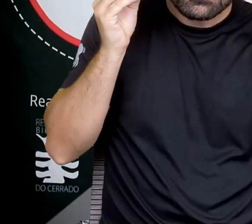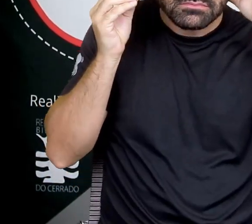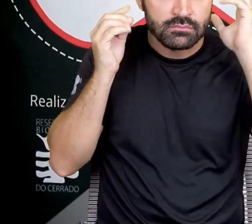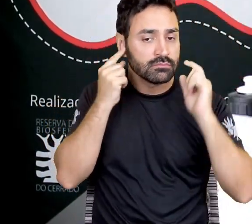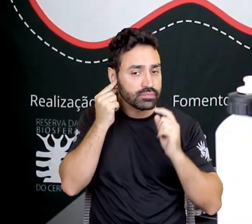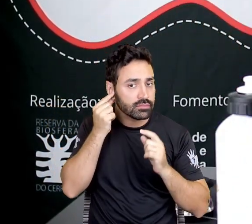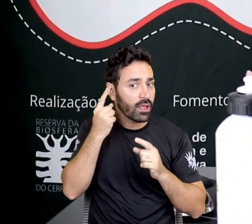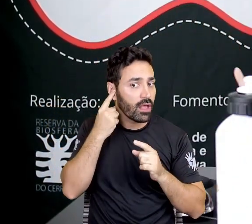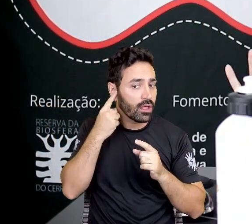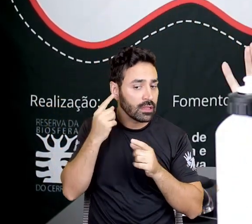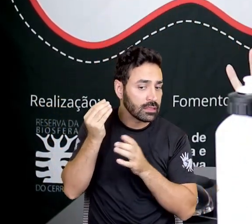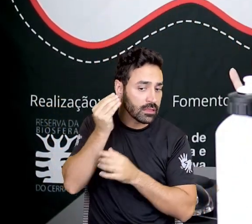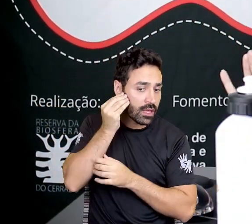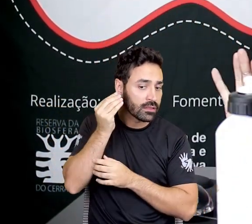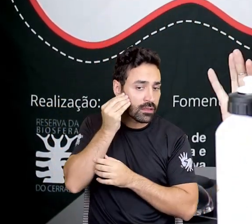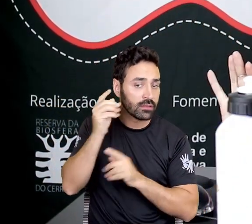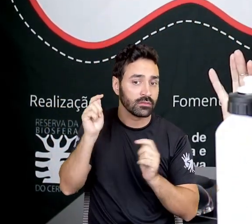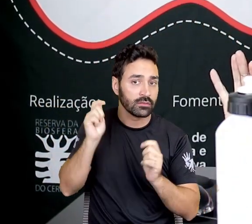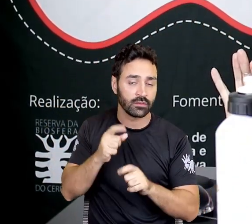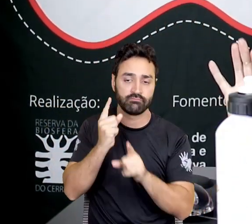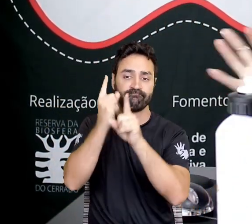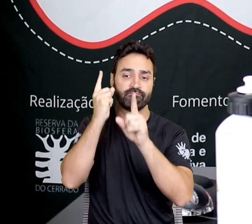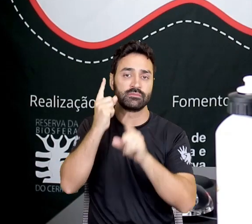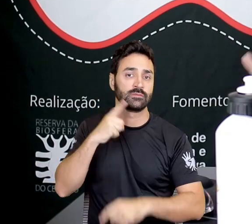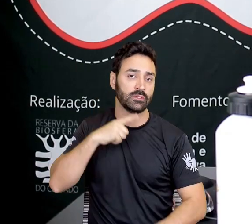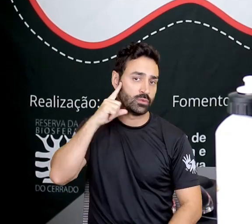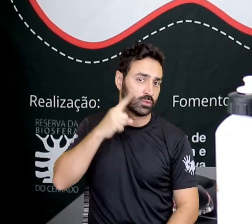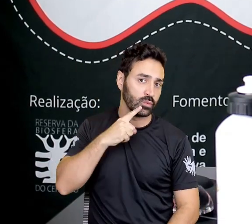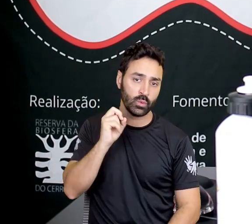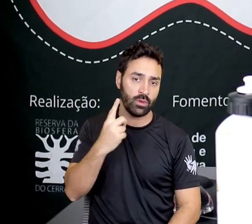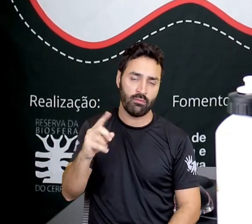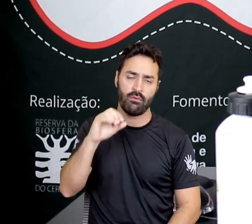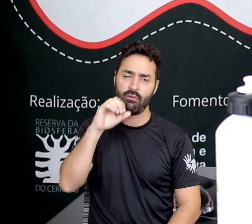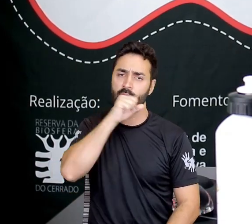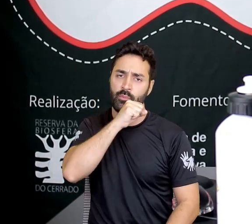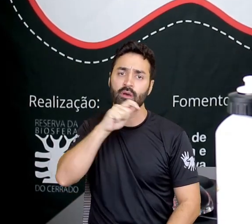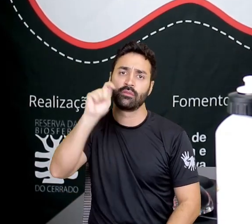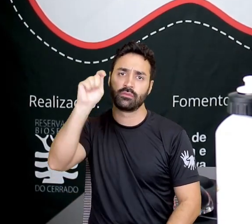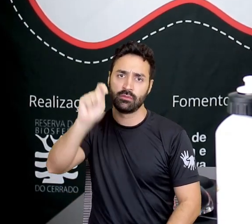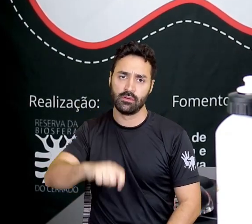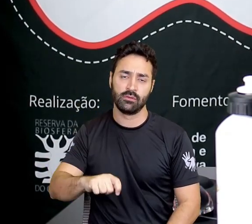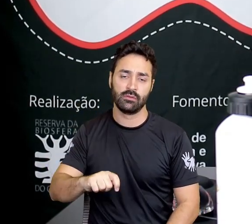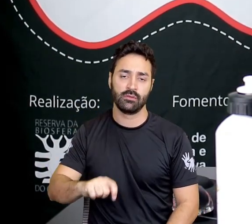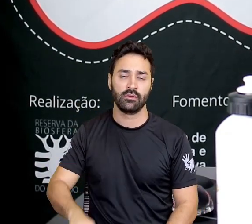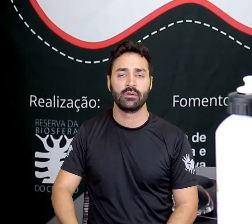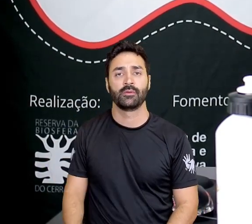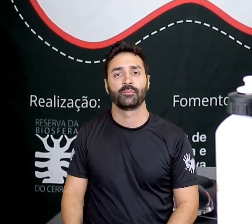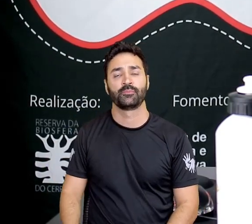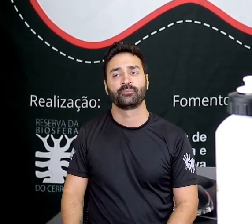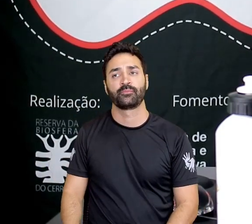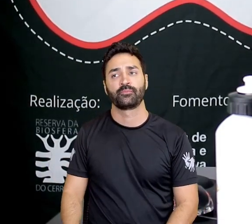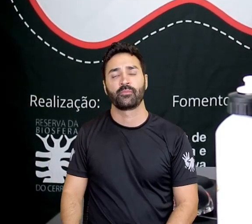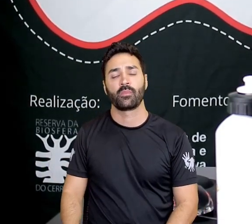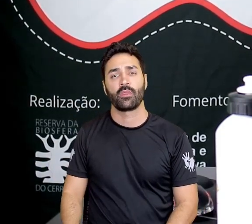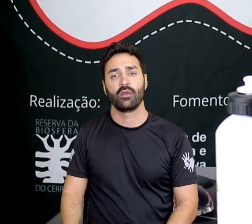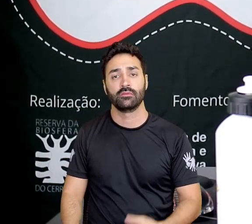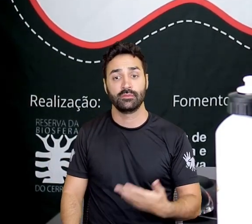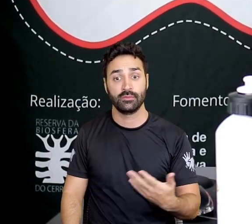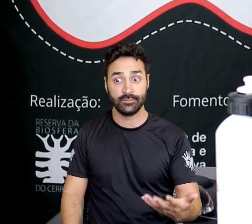já descobre se tem alteração auditiva ou não. Então tudo é muito rápido. Aí você tá ali,